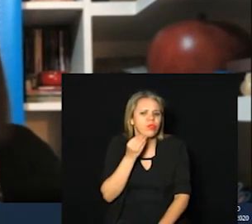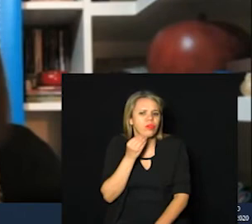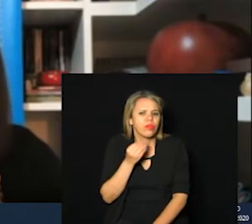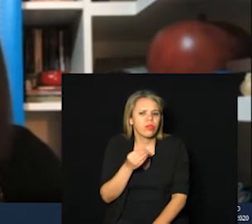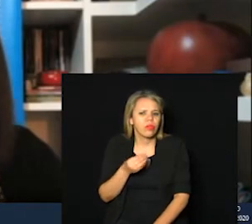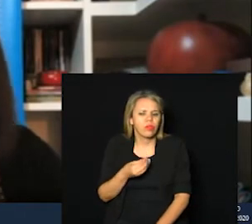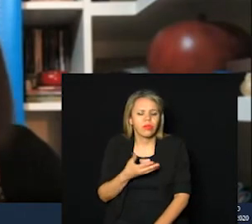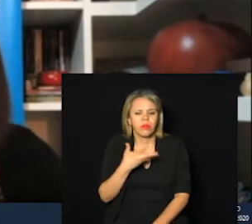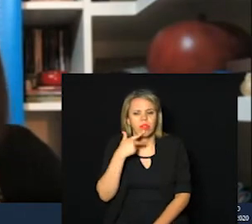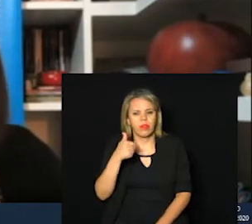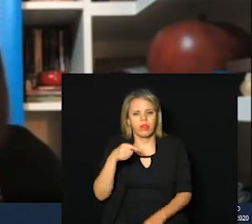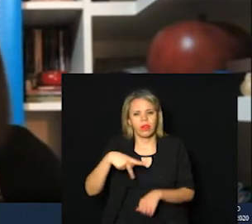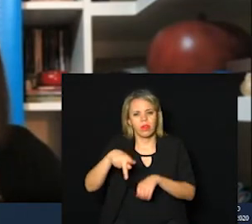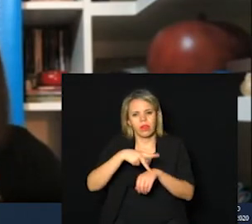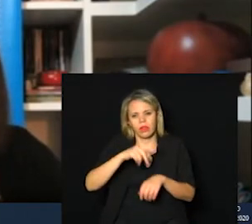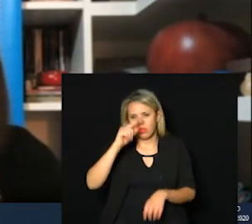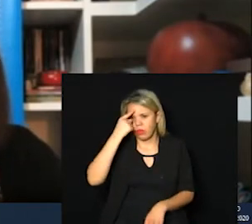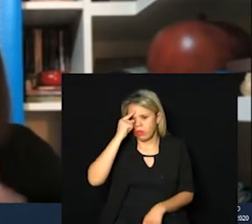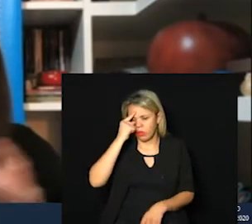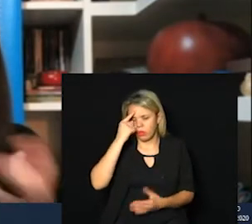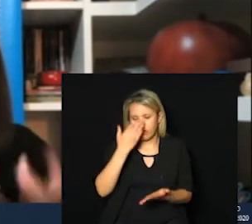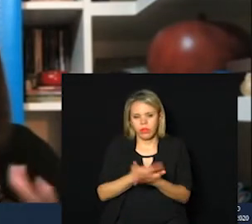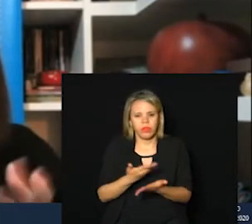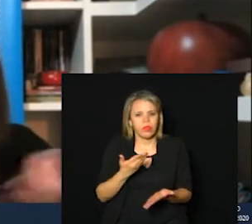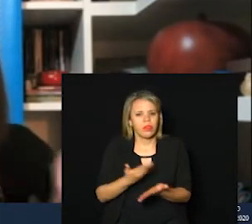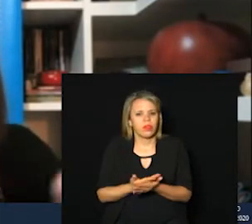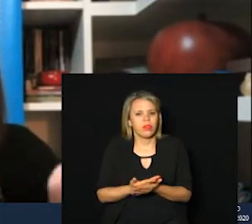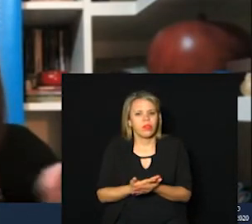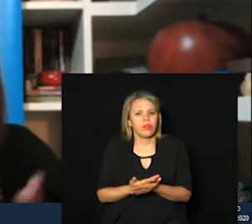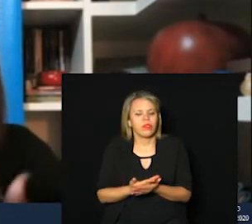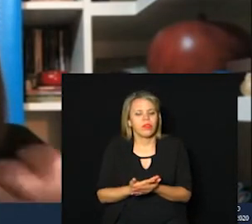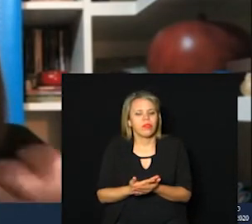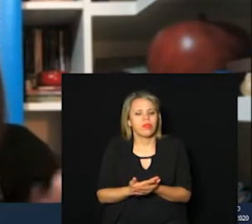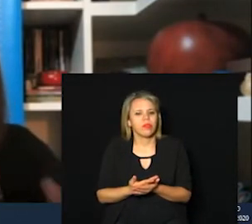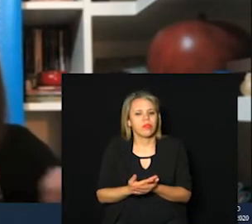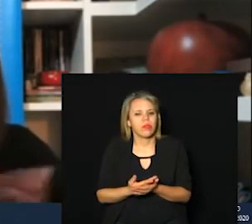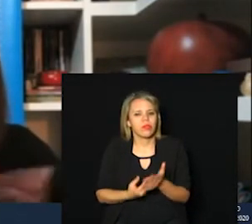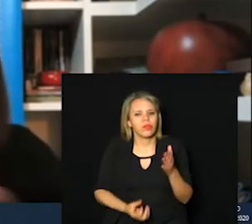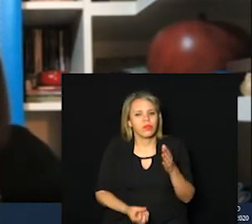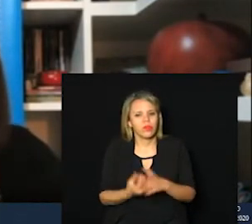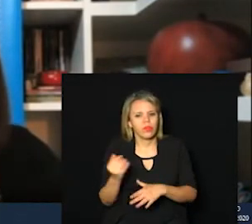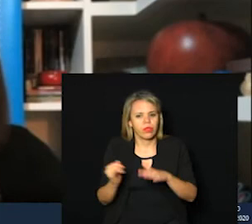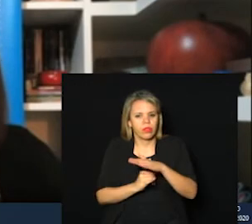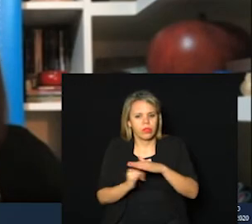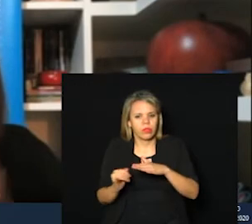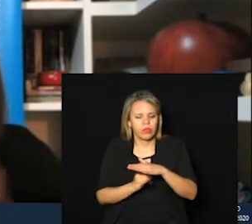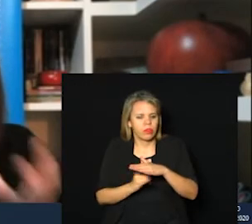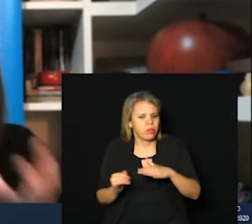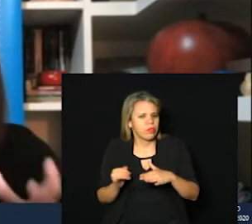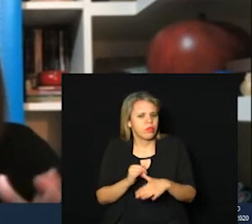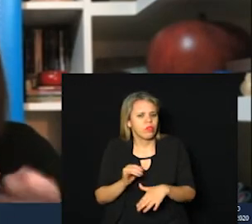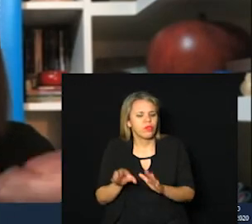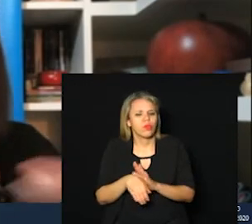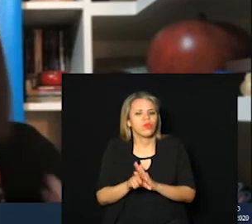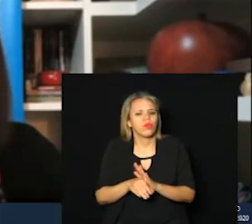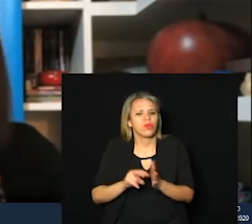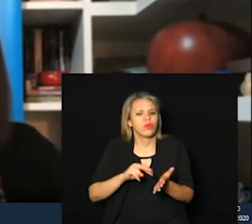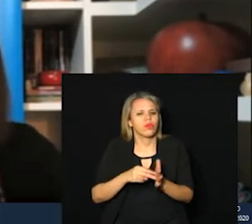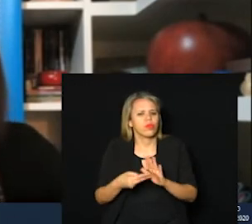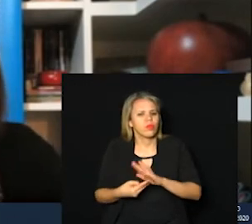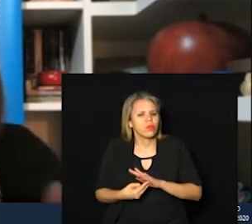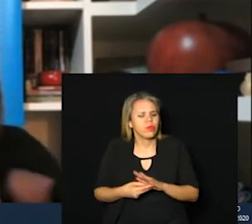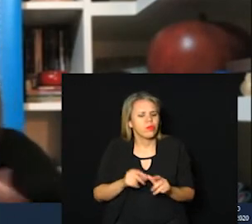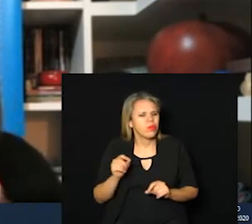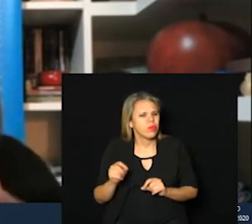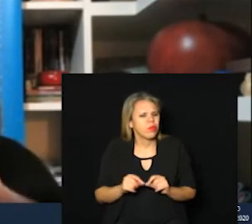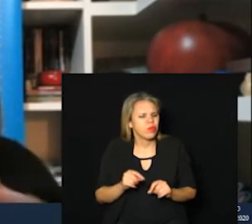a Índia e estudar na Birla House, na Fundação Mahatma Gandhi, o conceito de ahimsa, né?